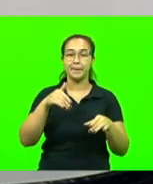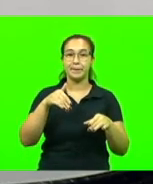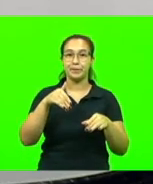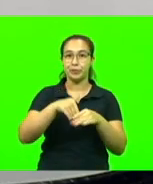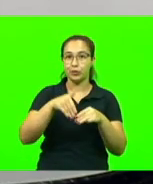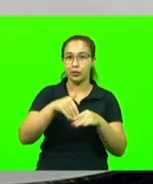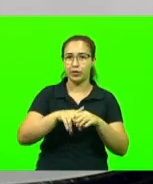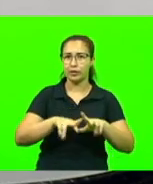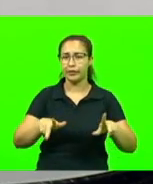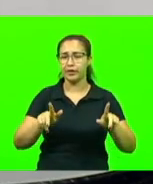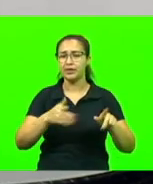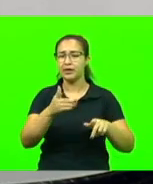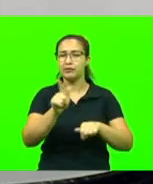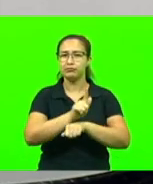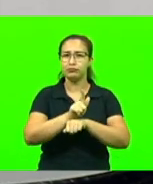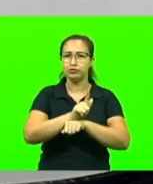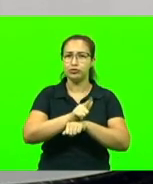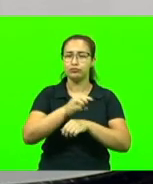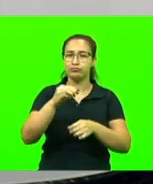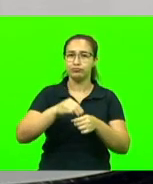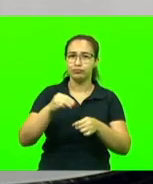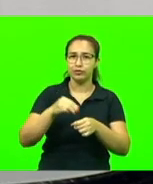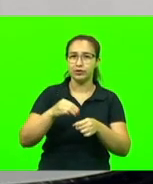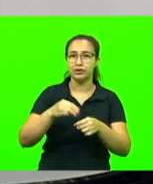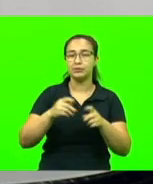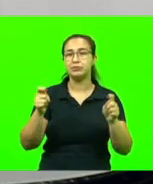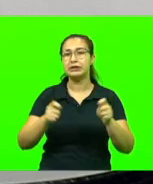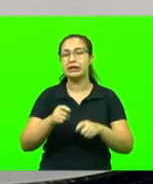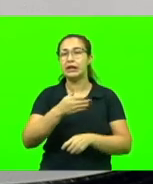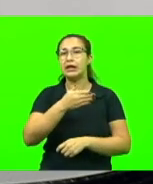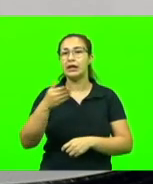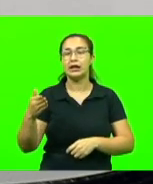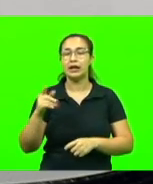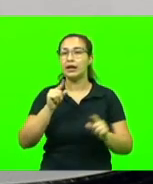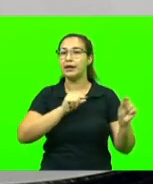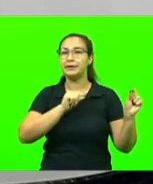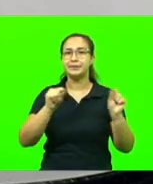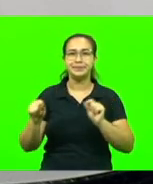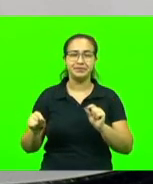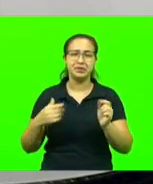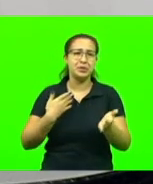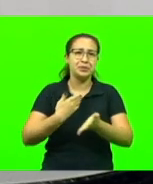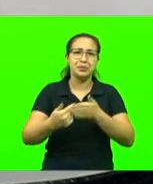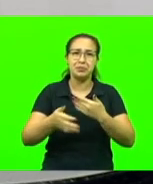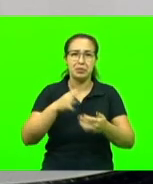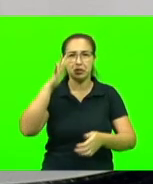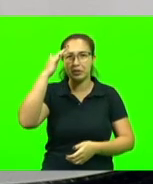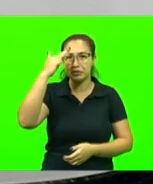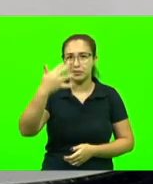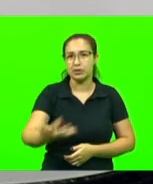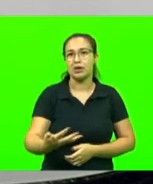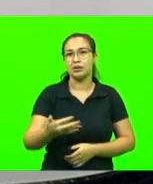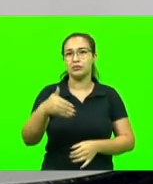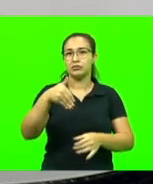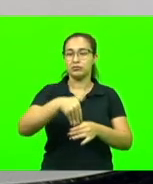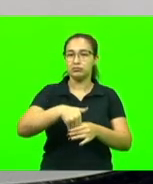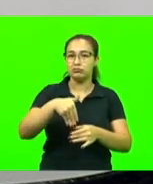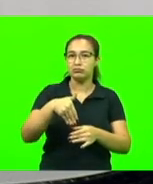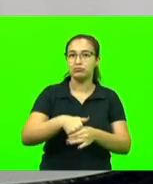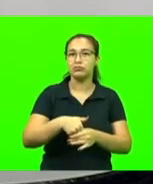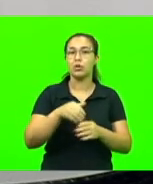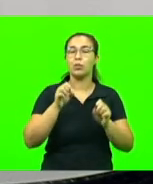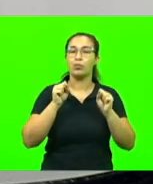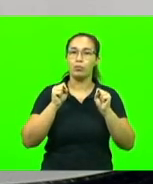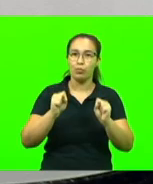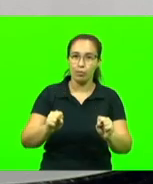ao gestor municipal a expectativa que, independente do resultado eleitoral do Estado, ele possa seguir com